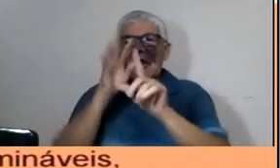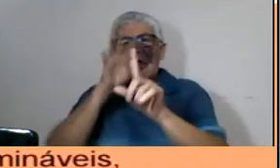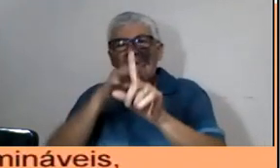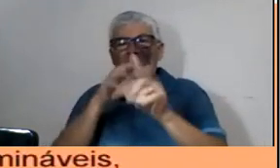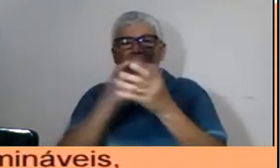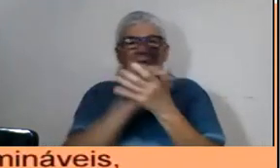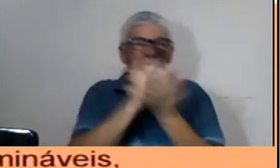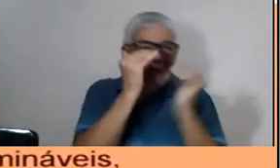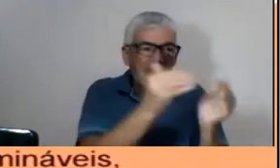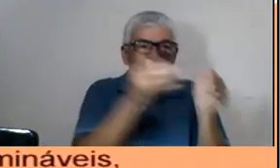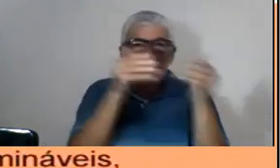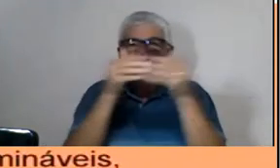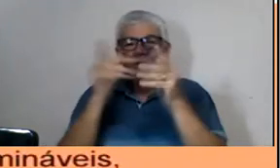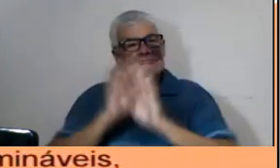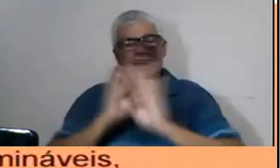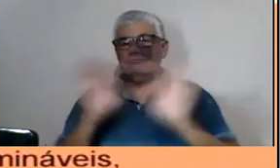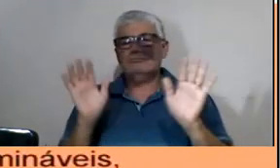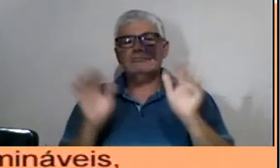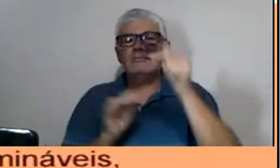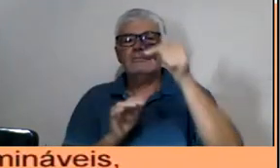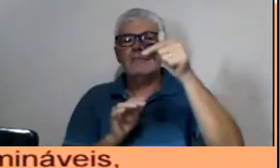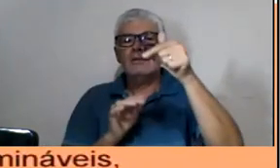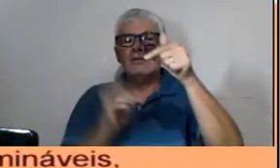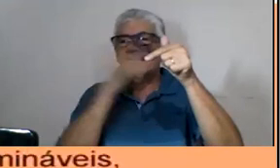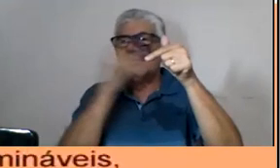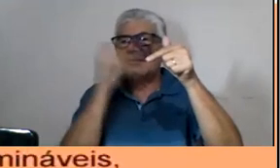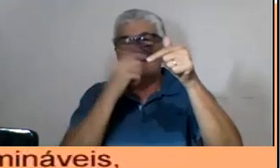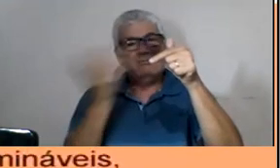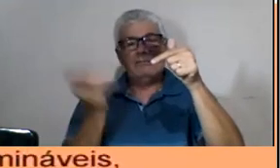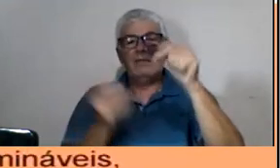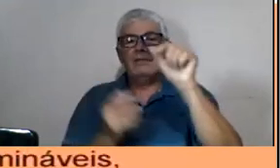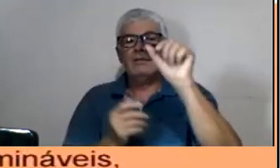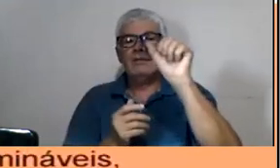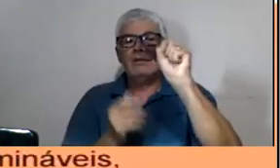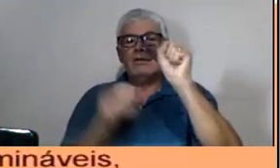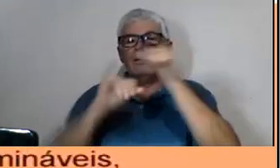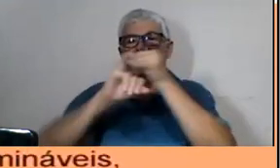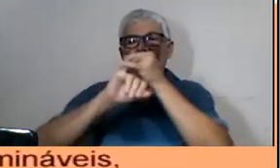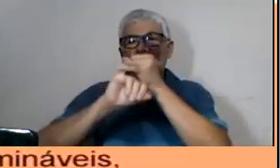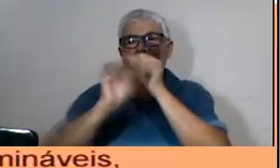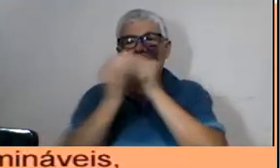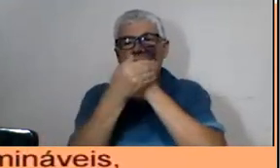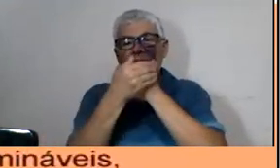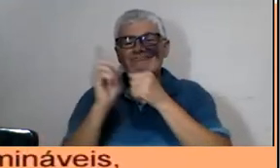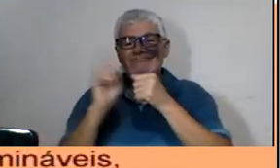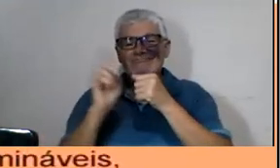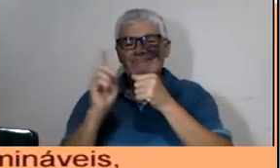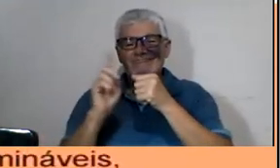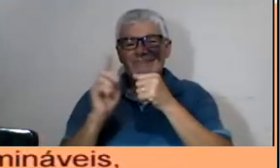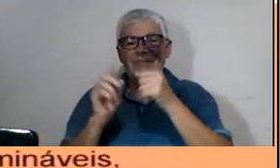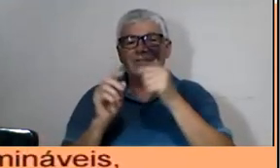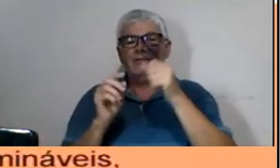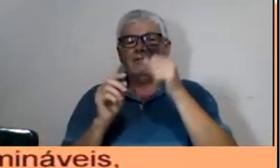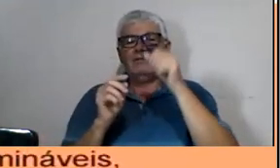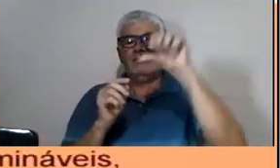70 anos de cativeiro, eles não tiveram, assim, acho que pouca liberdade para adorar a Deus,